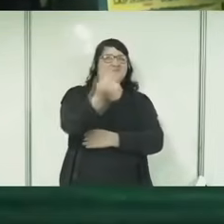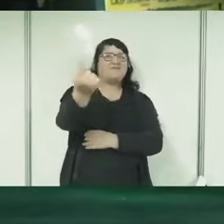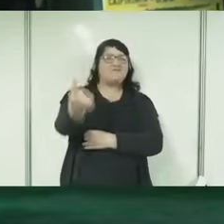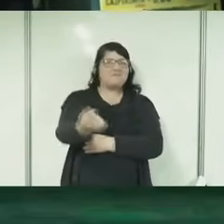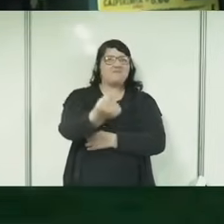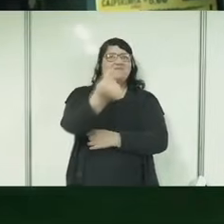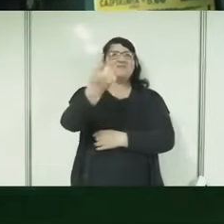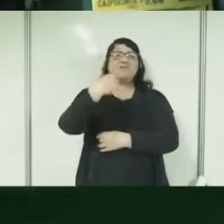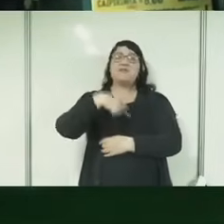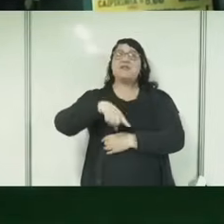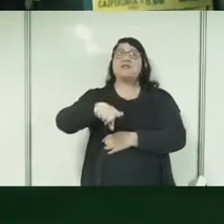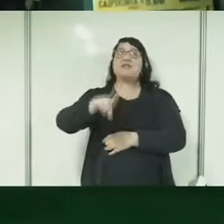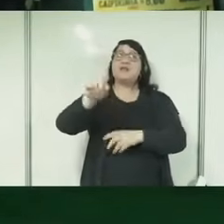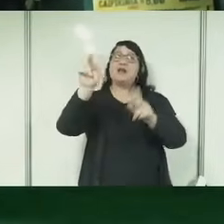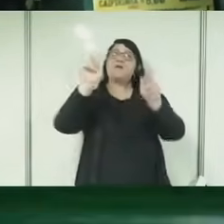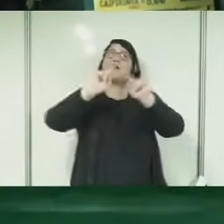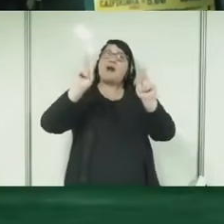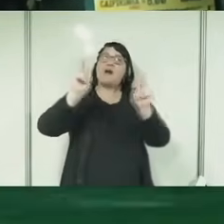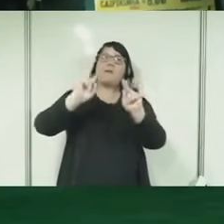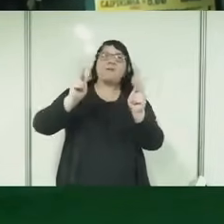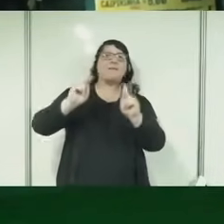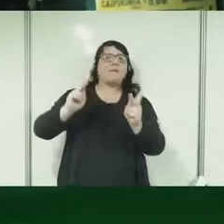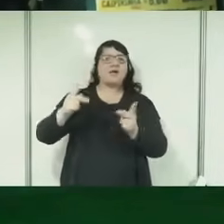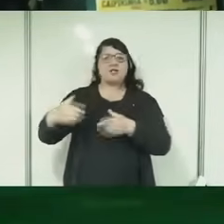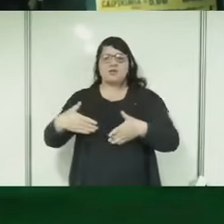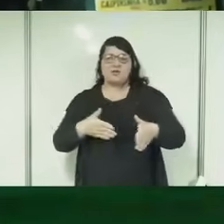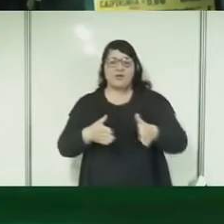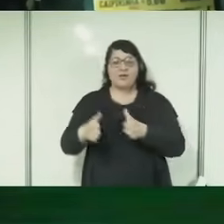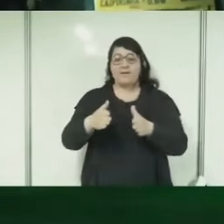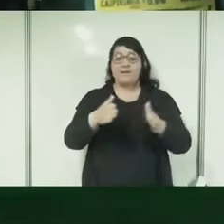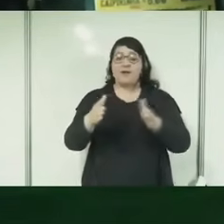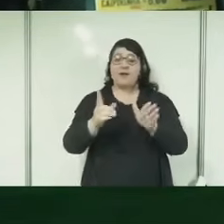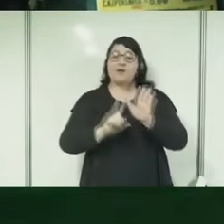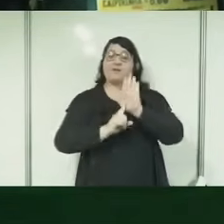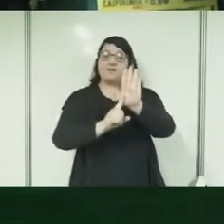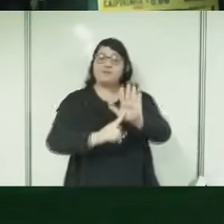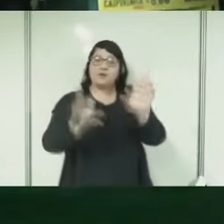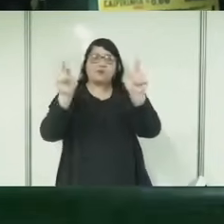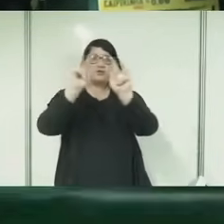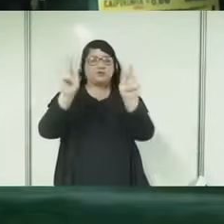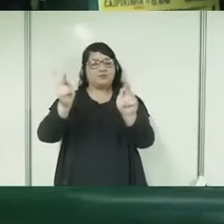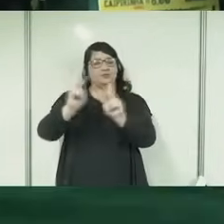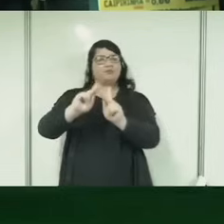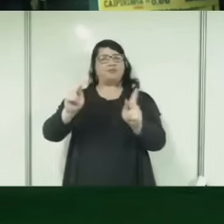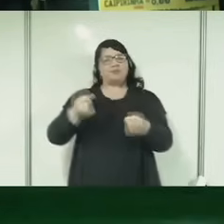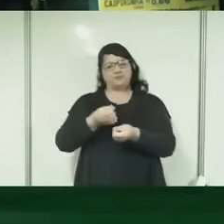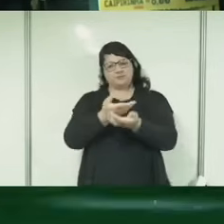E levo a paz no meu caminho, no meu caminho.